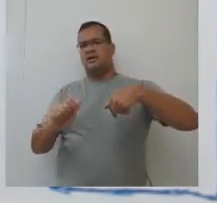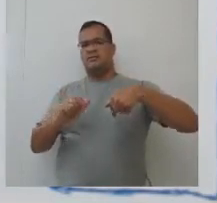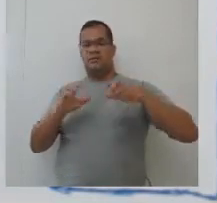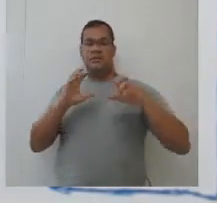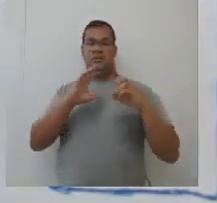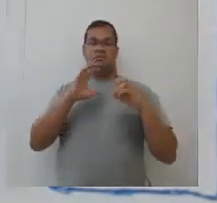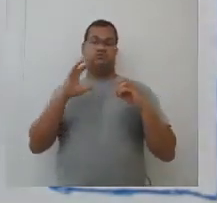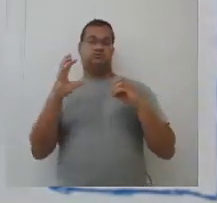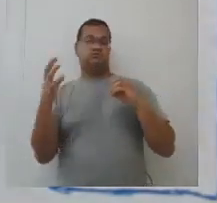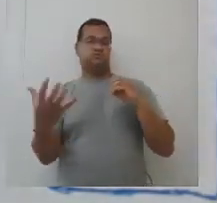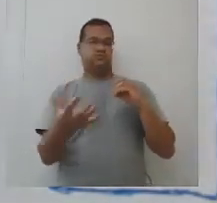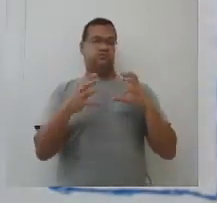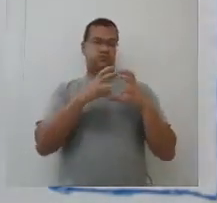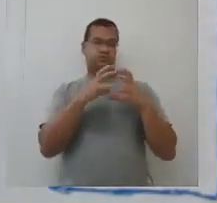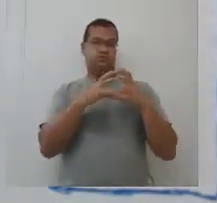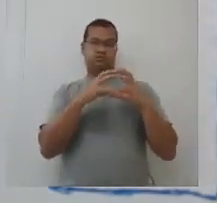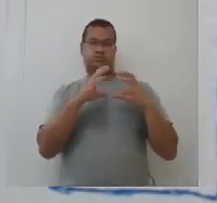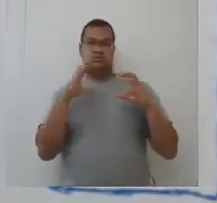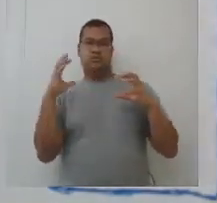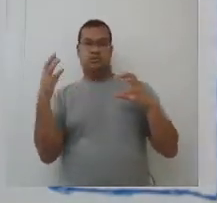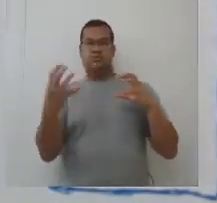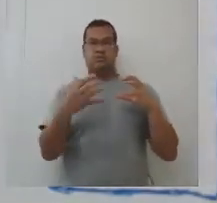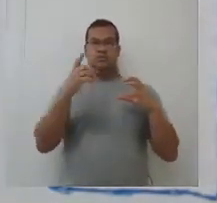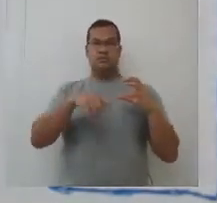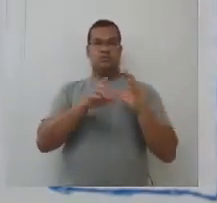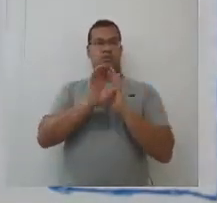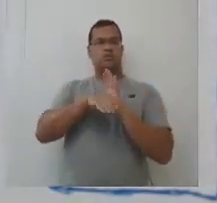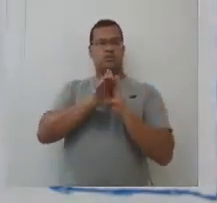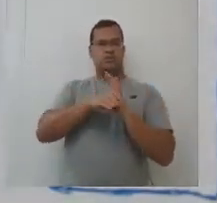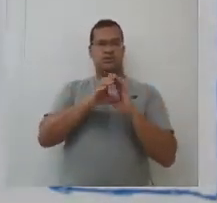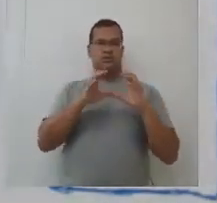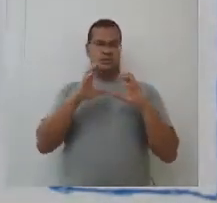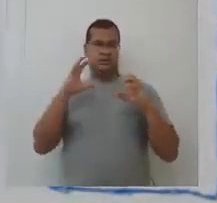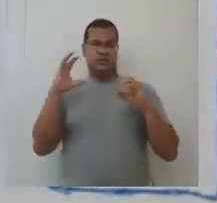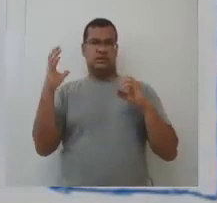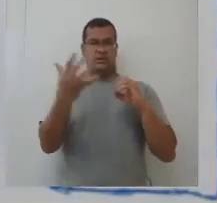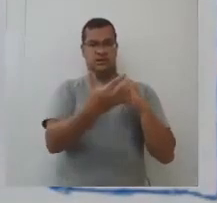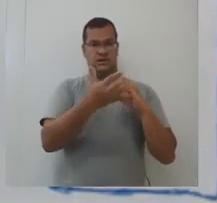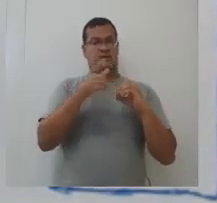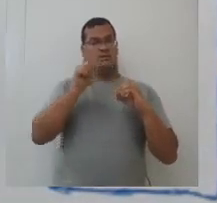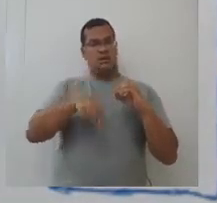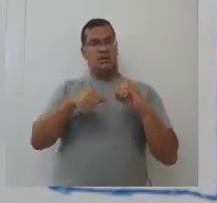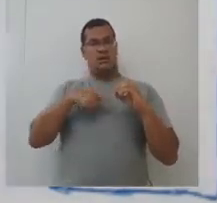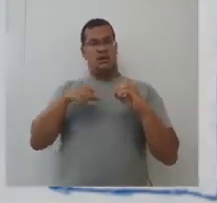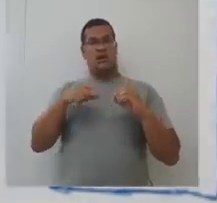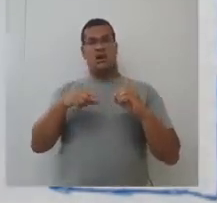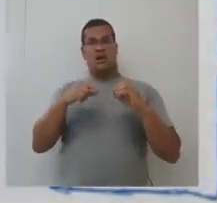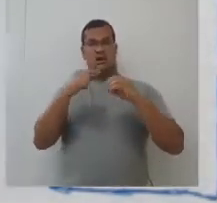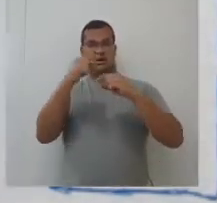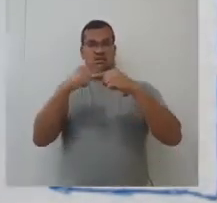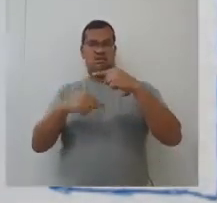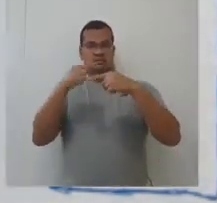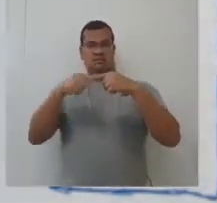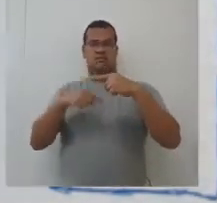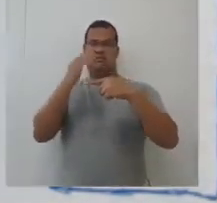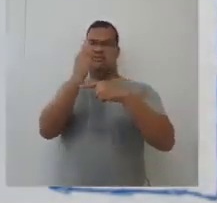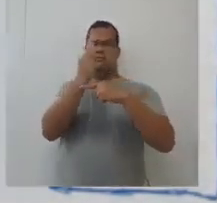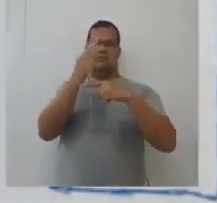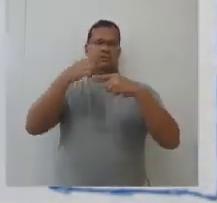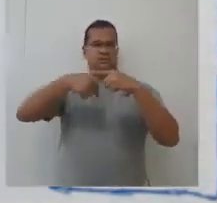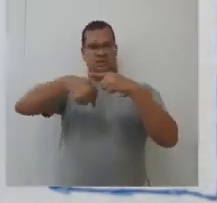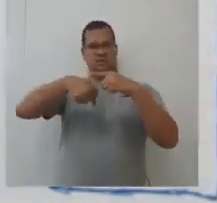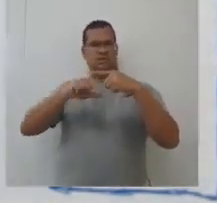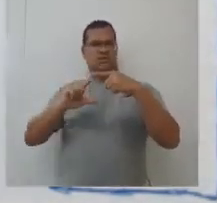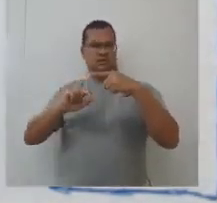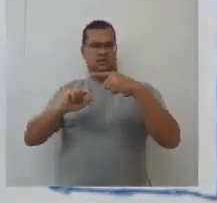elétrico é a razão, o conceito de campo elétrico é a razão da força pela